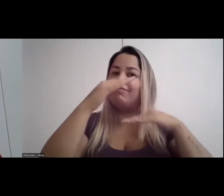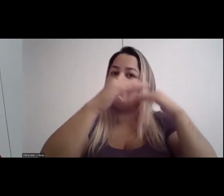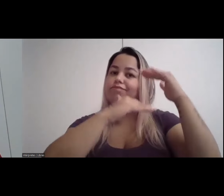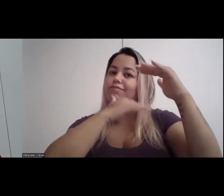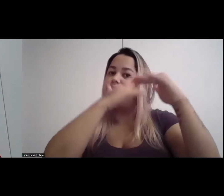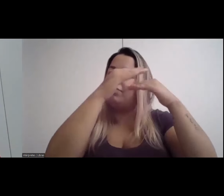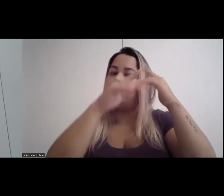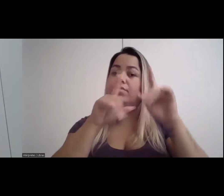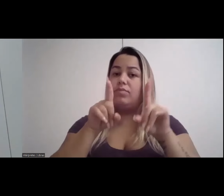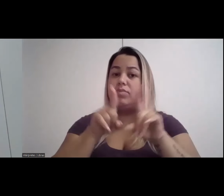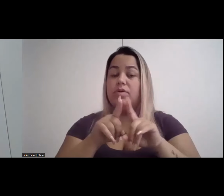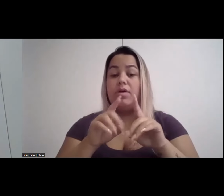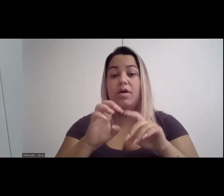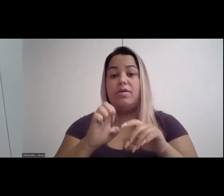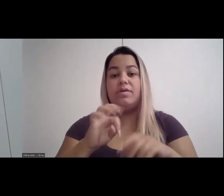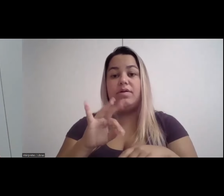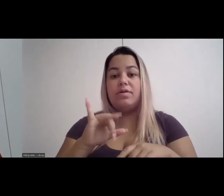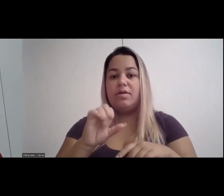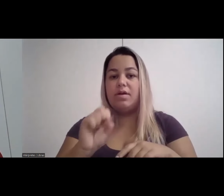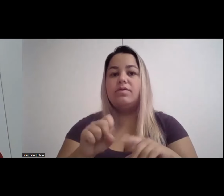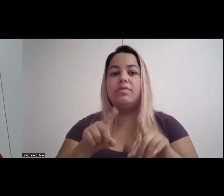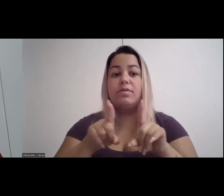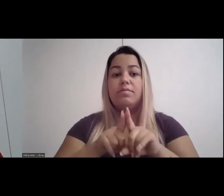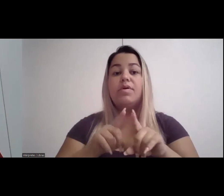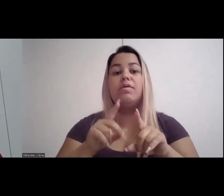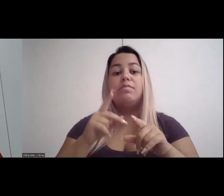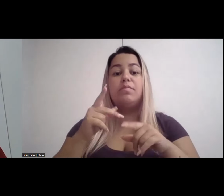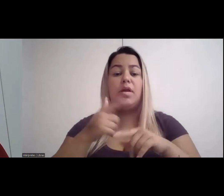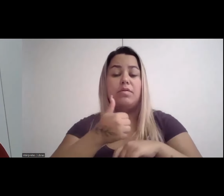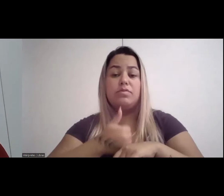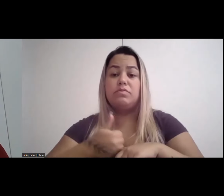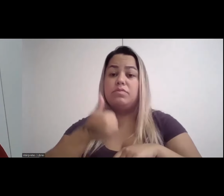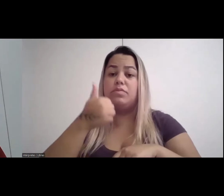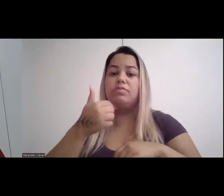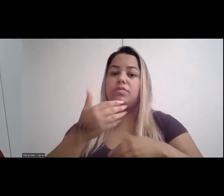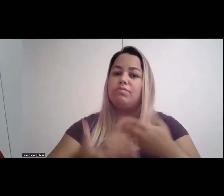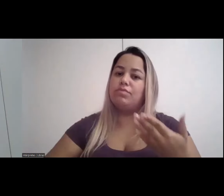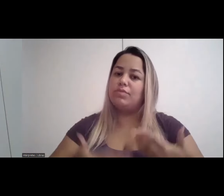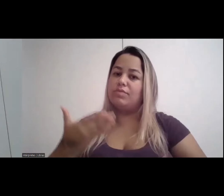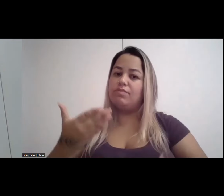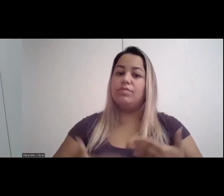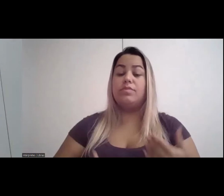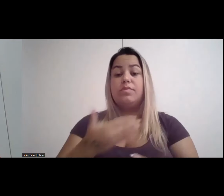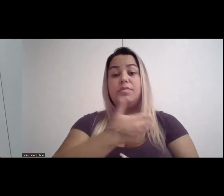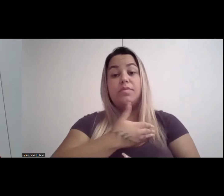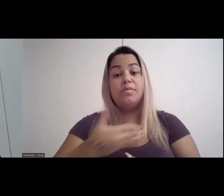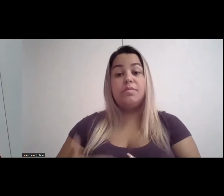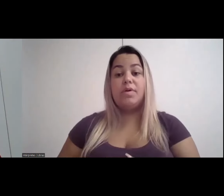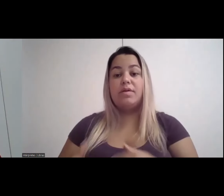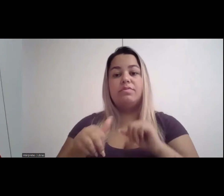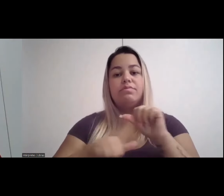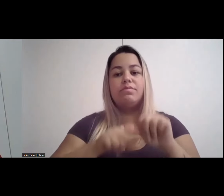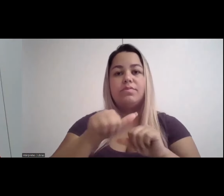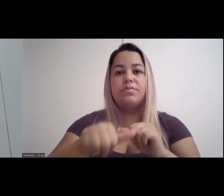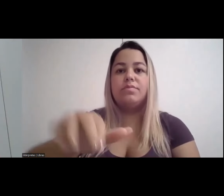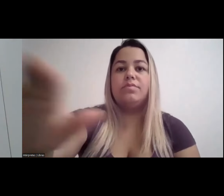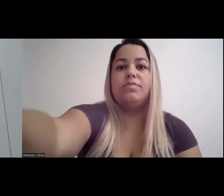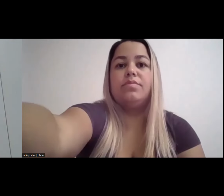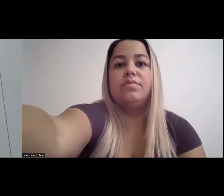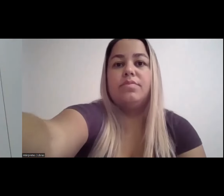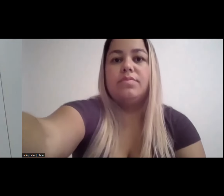capacidades estatais, desenvolver capacidades para gerar melhores serviços públicos, para transformar a realidade do país.